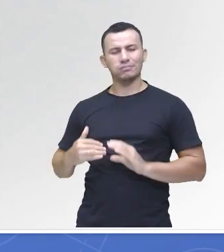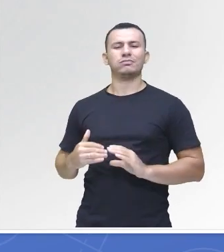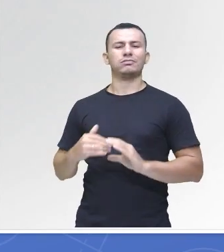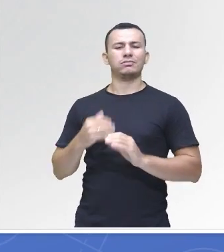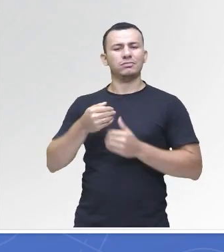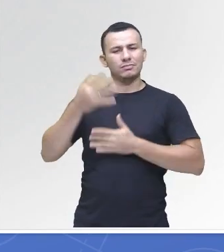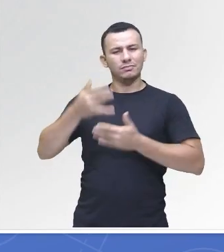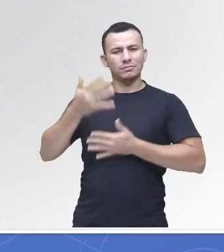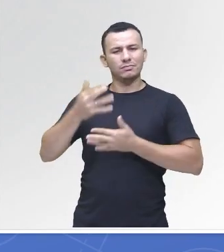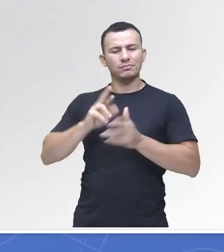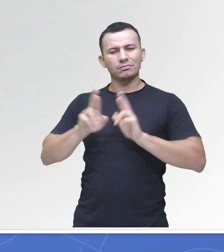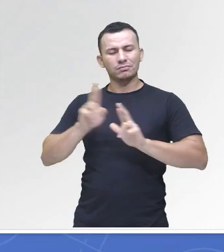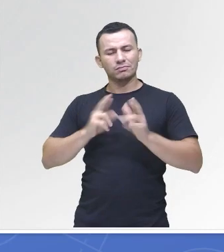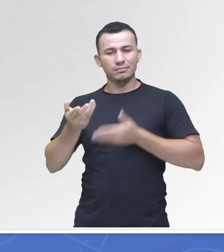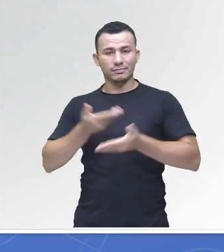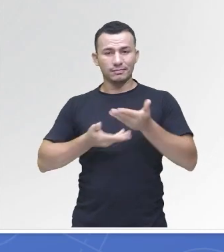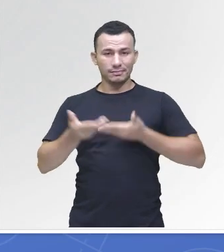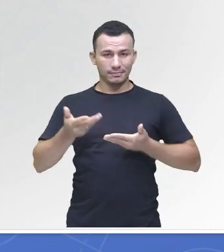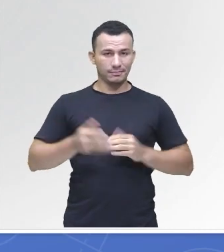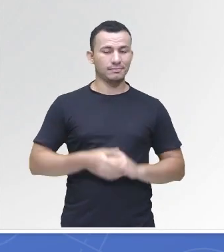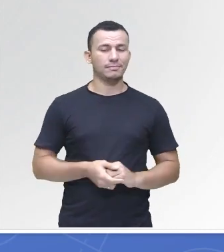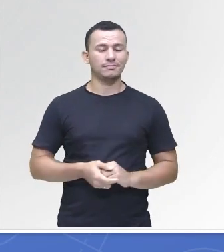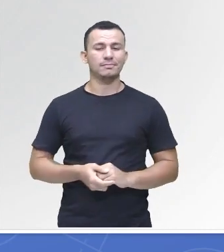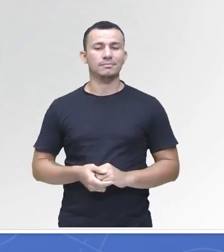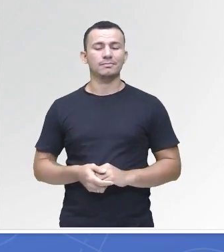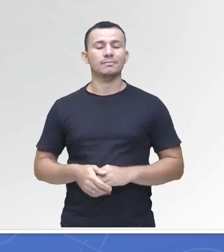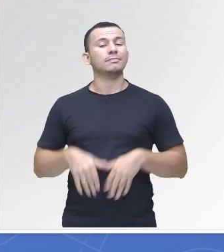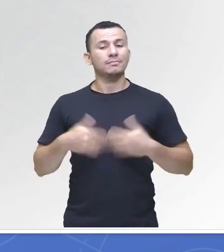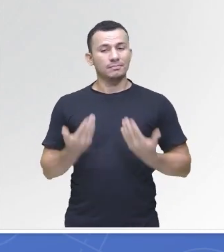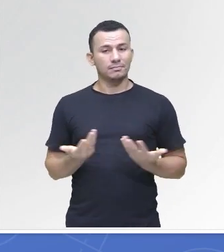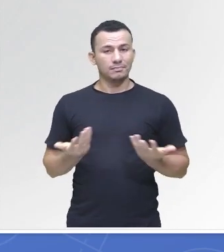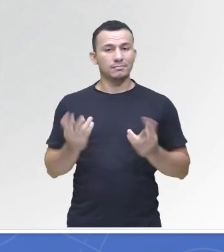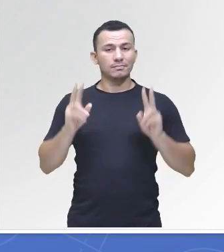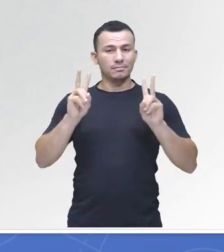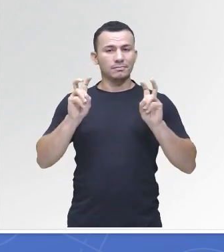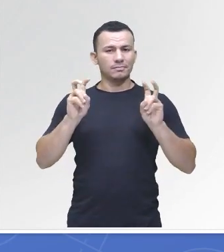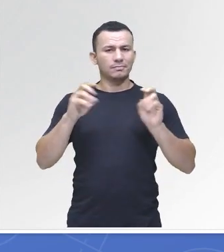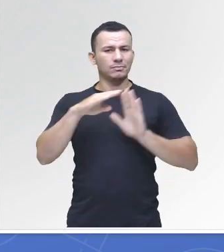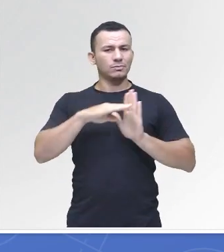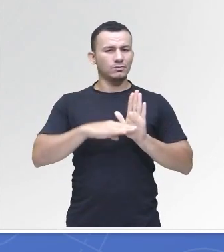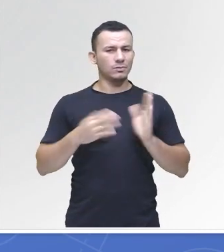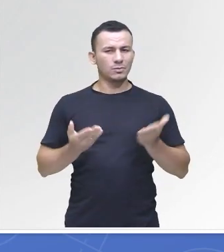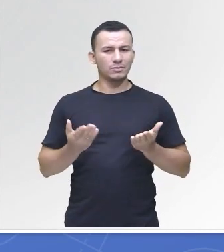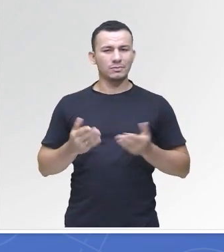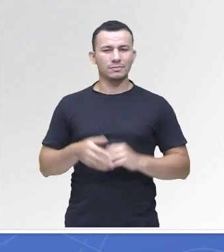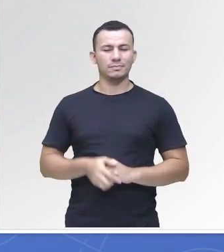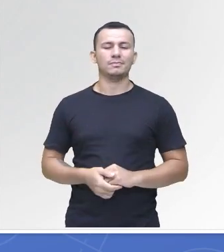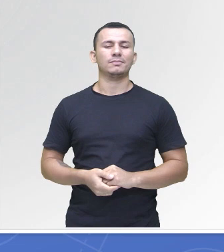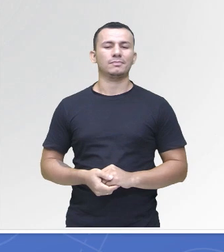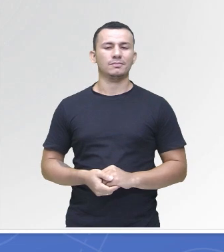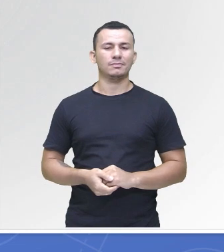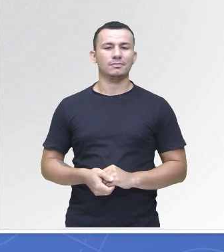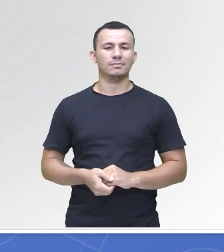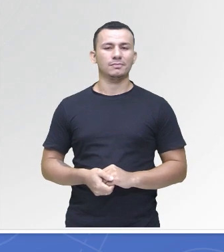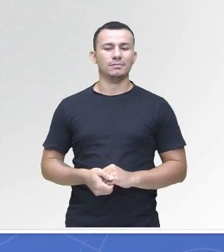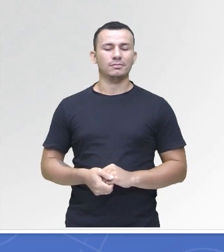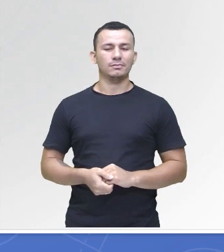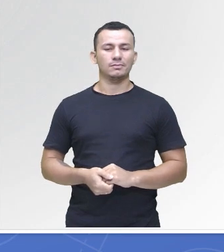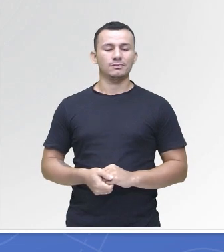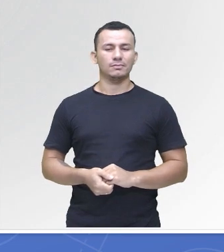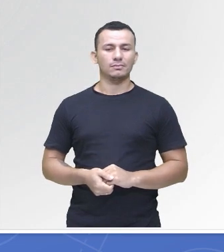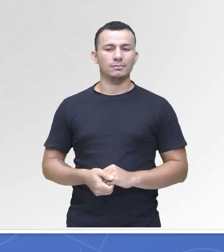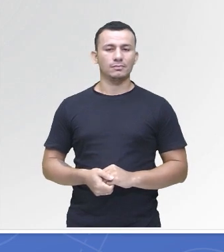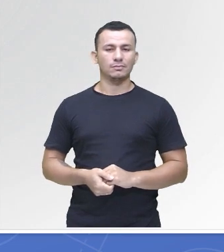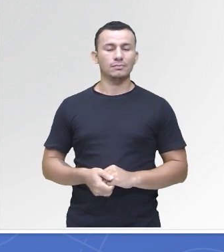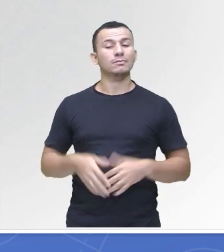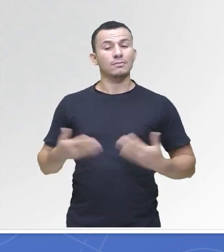gente tentar tirar dúvida de vocês também. E aí vamos conhecer qual é o nosso conteúdo dessa aula. Então hoje nós